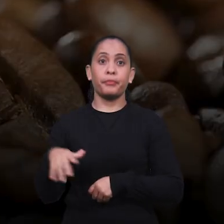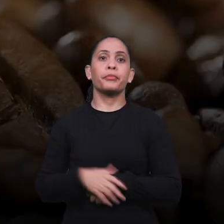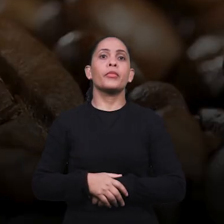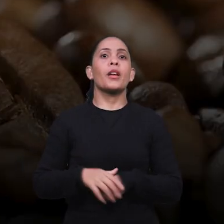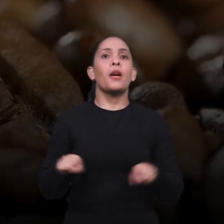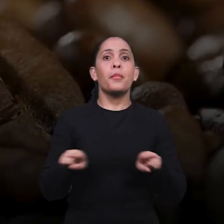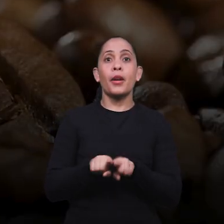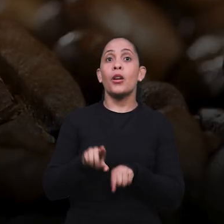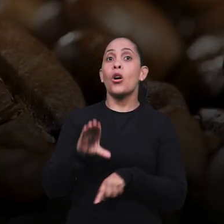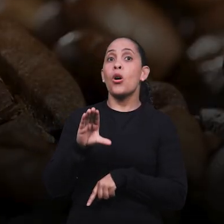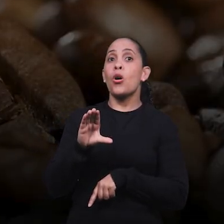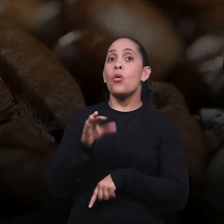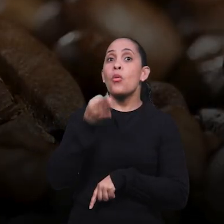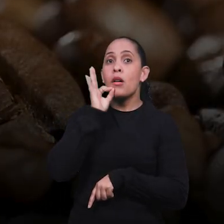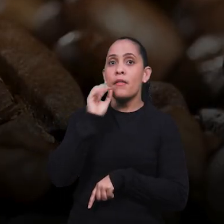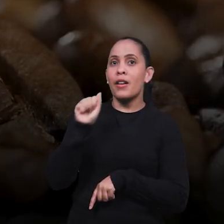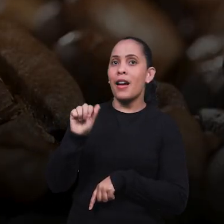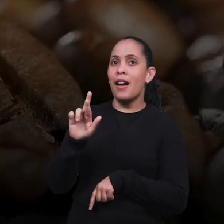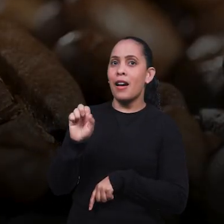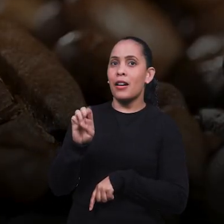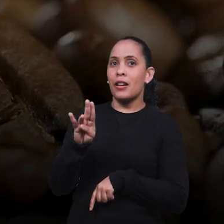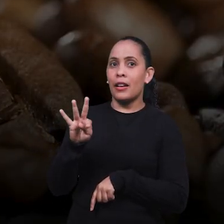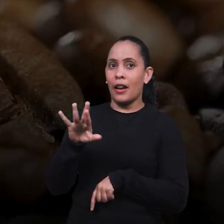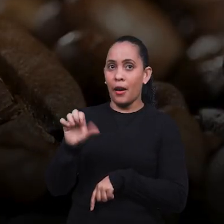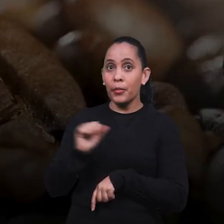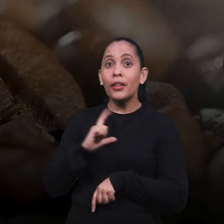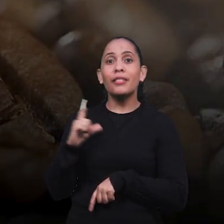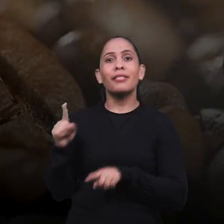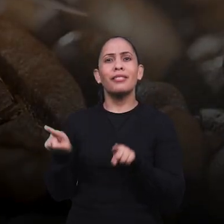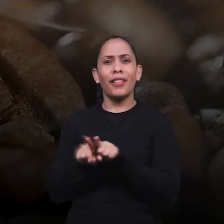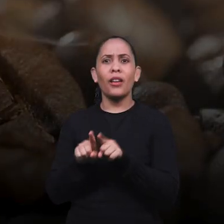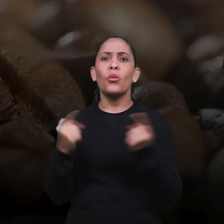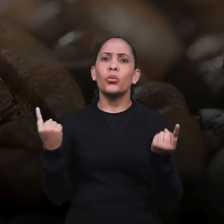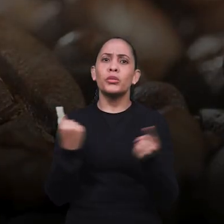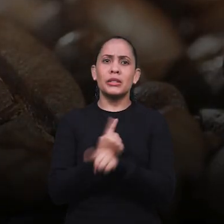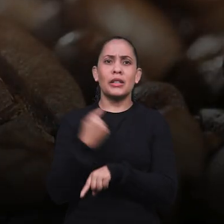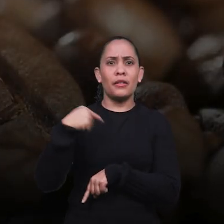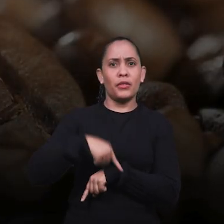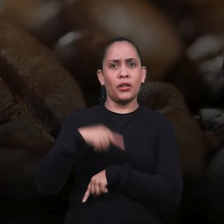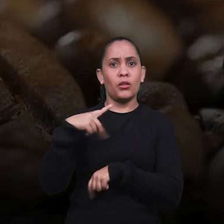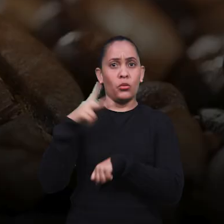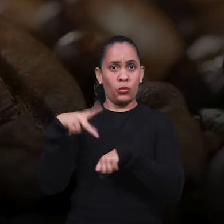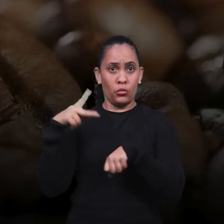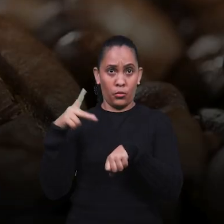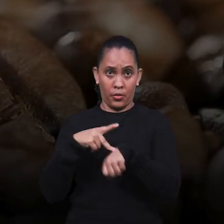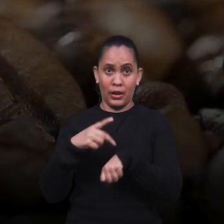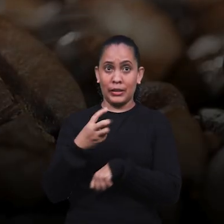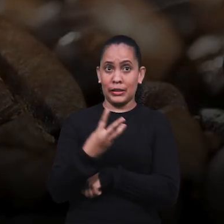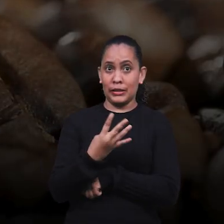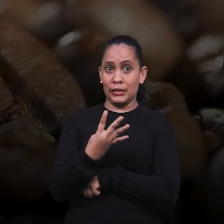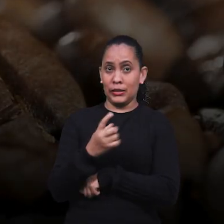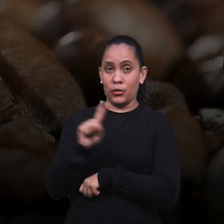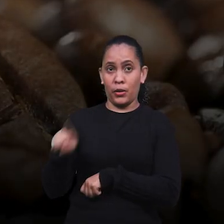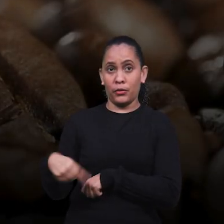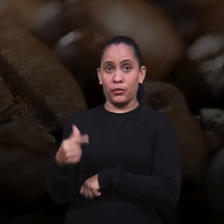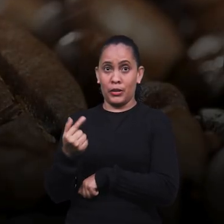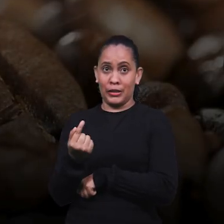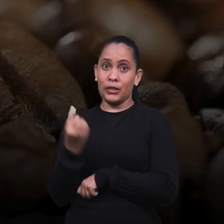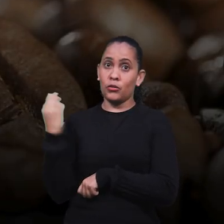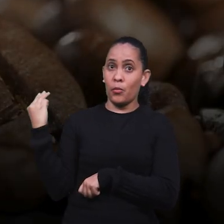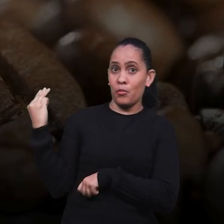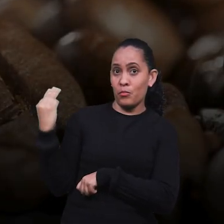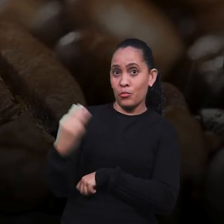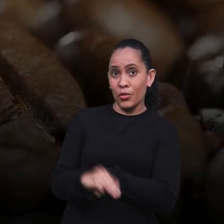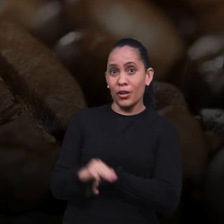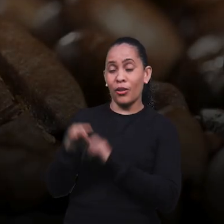outro lado, o café arábica enfrenta desafios no Brasil. A produção estimada é de 34,7 milhões